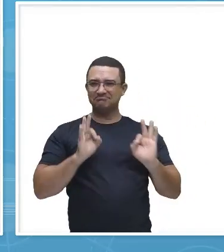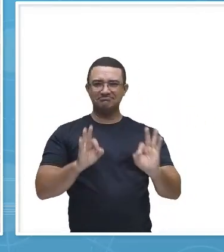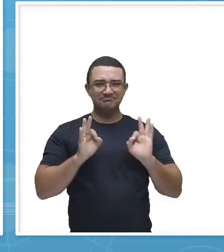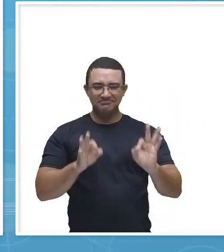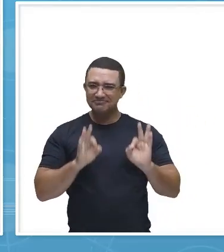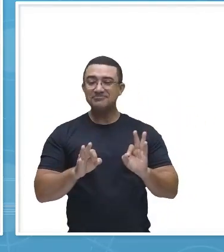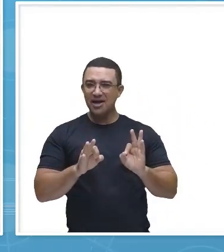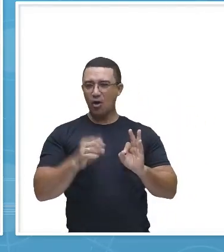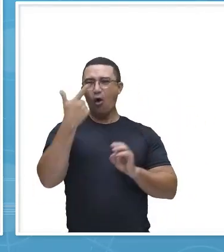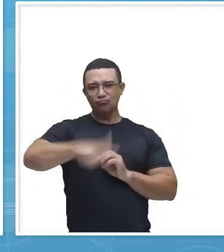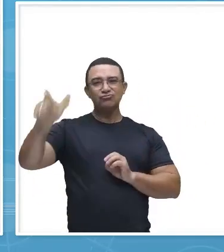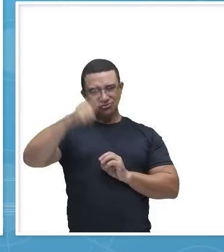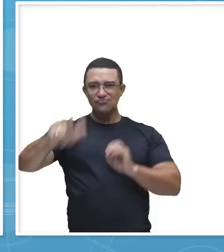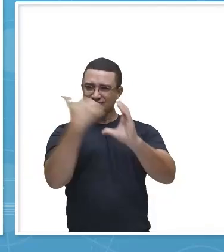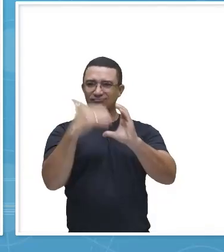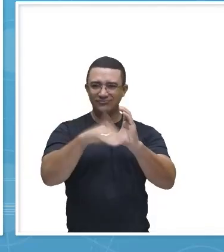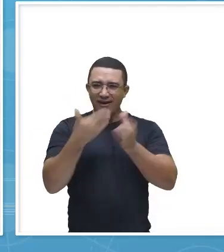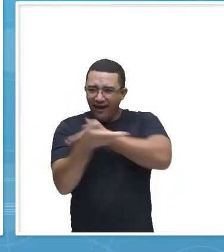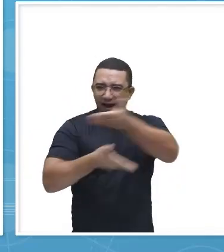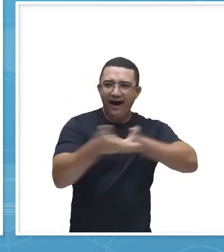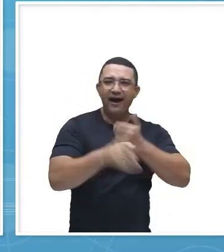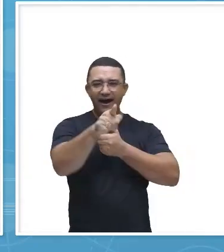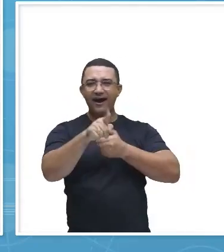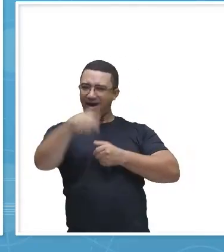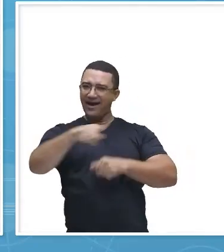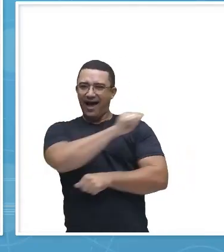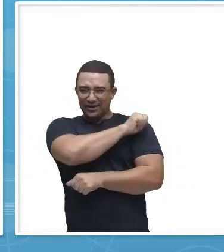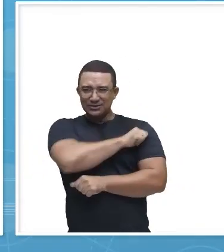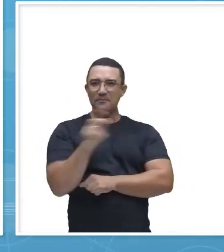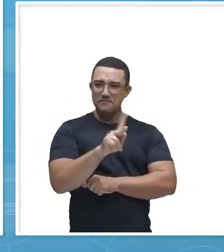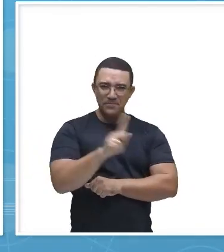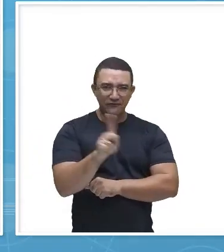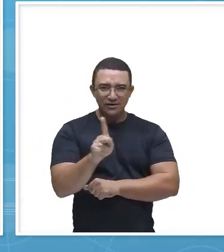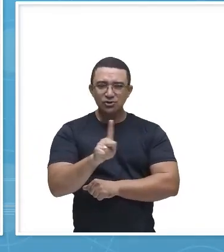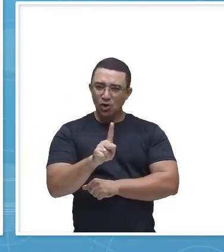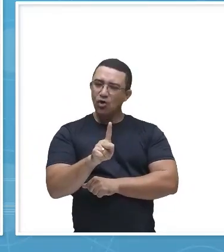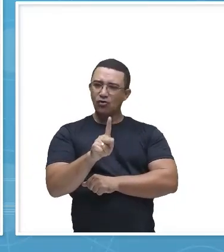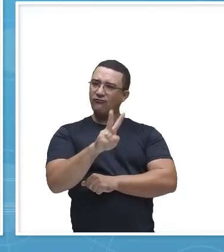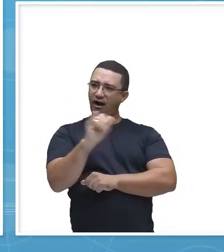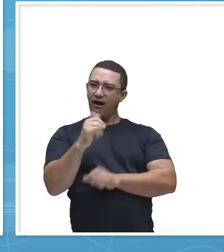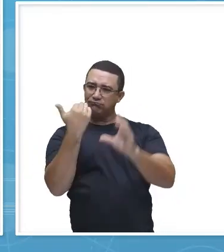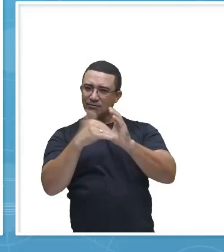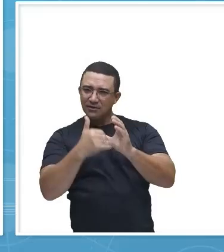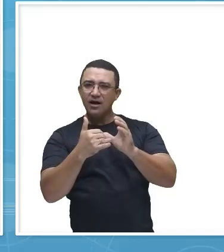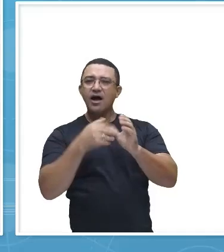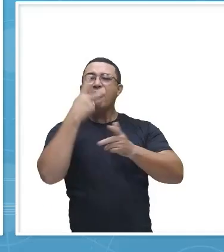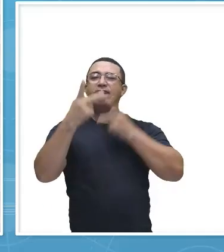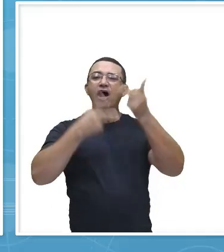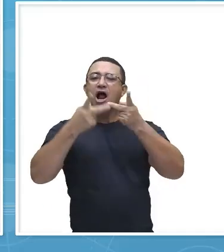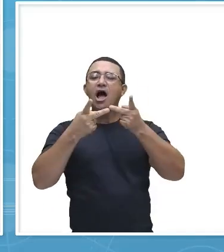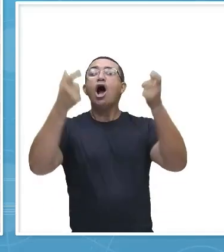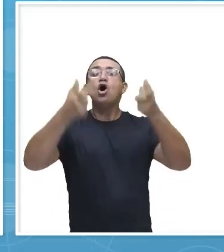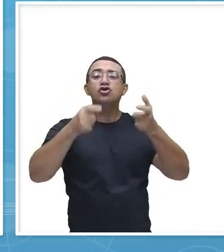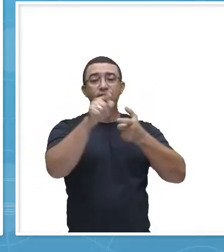isso mesmo. Você aluno, você professor, você se apresenta, você diz de onde você é e você